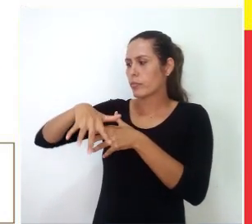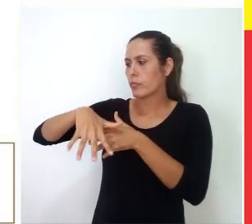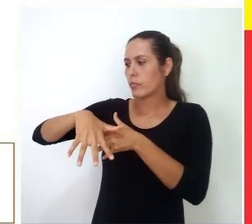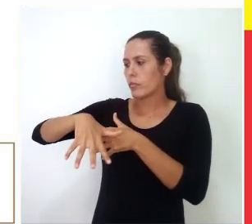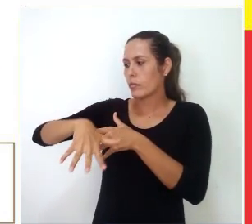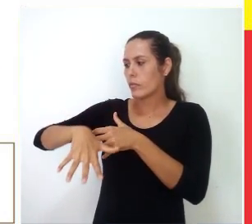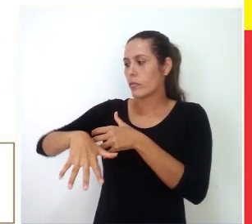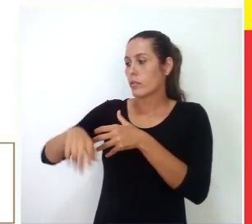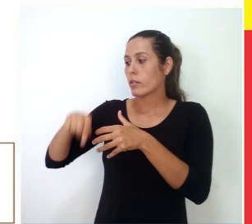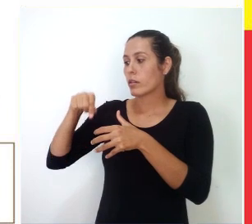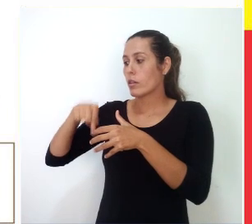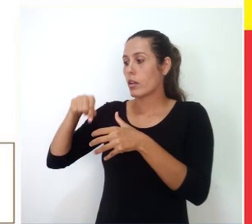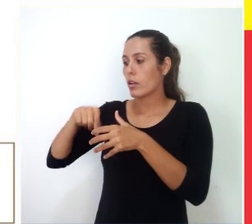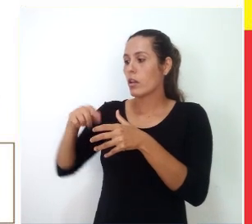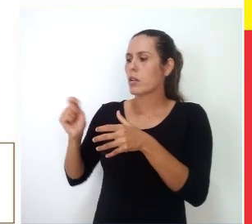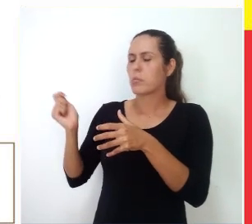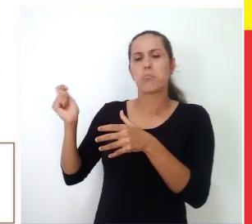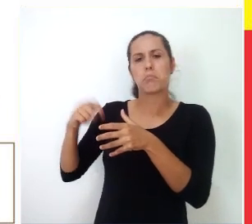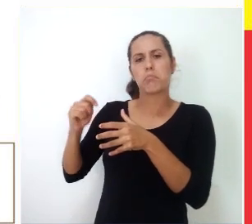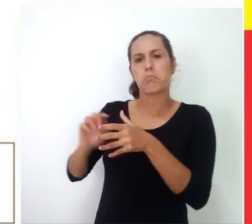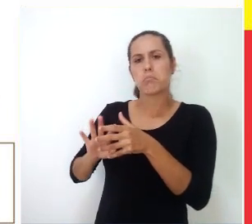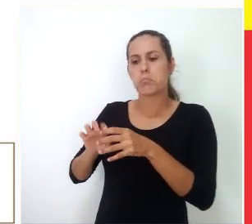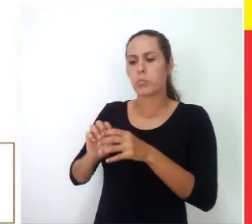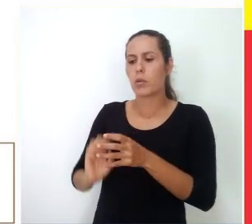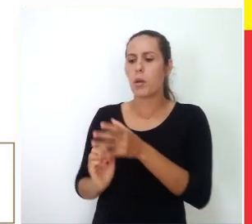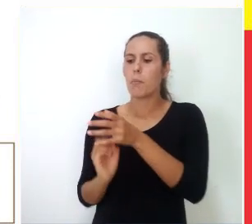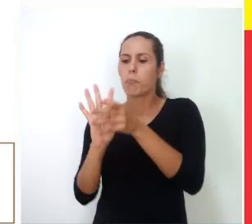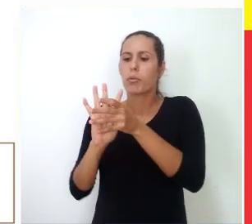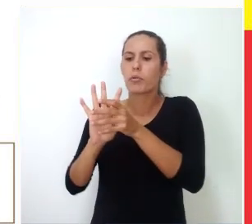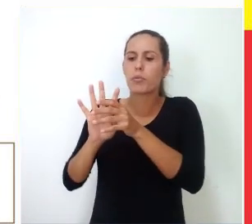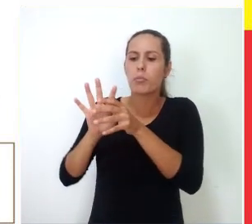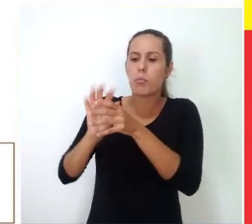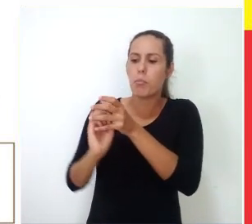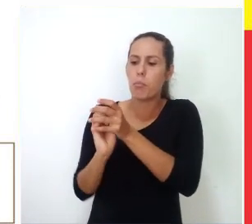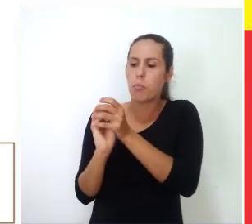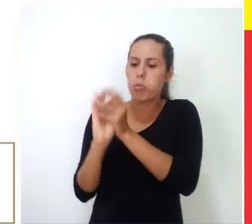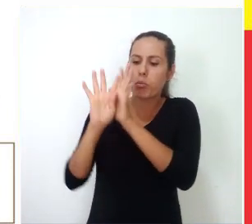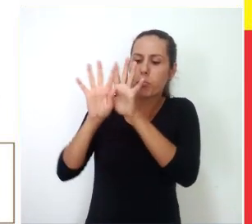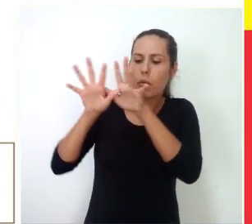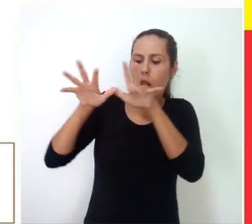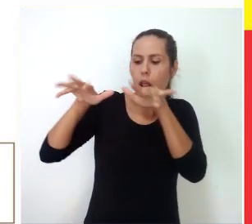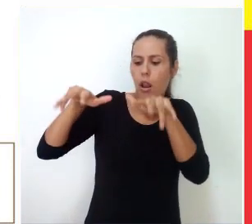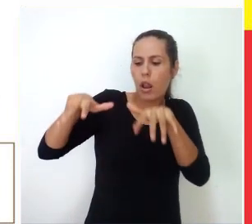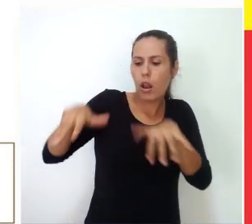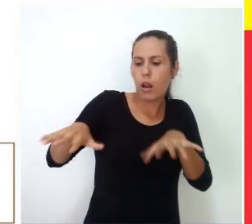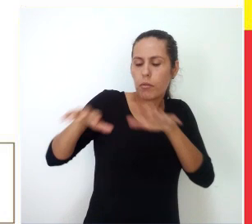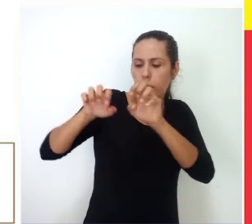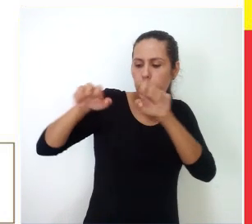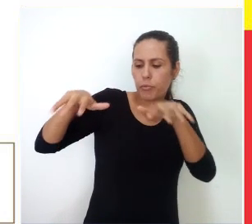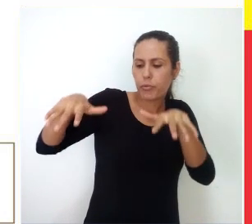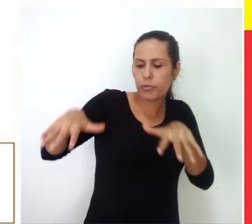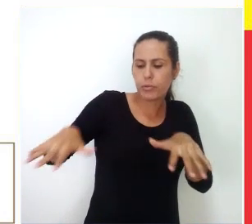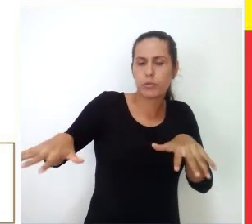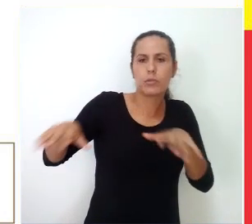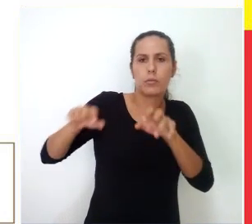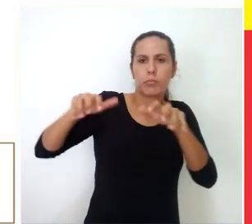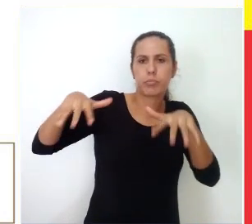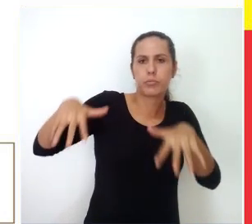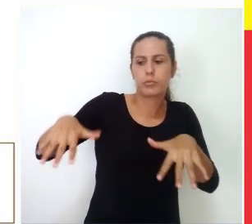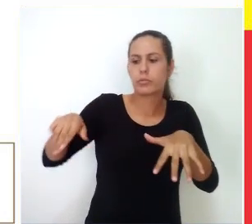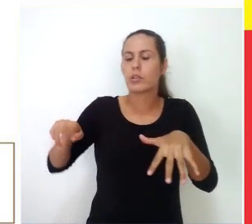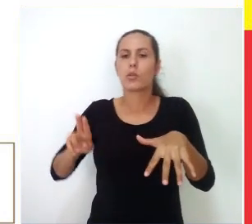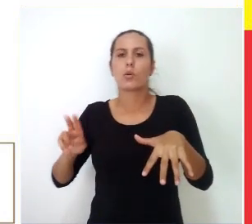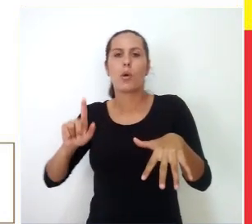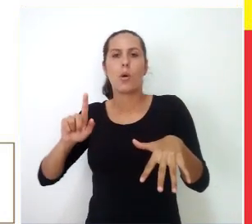em torno da abertura, pelos quais, tá certo? Foi expelido a princípio